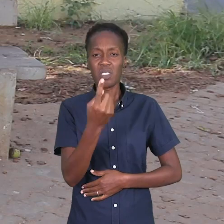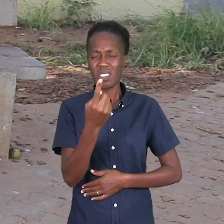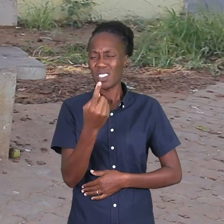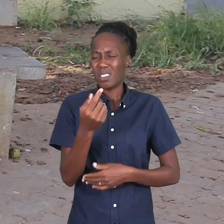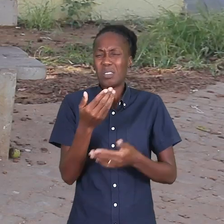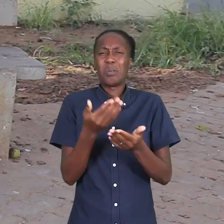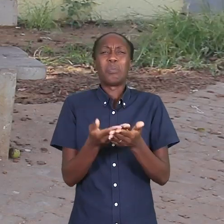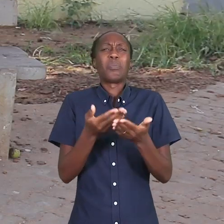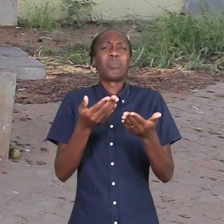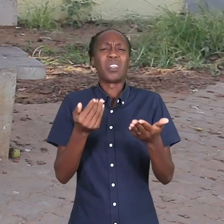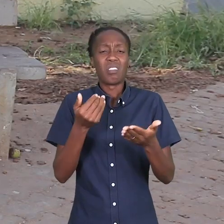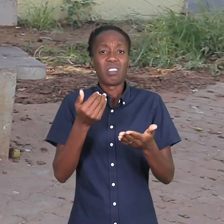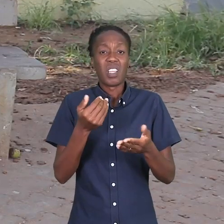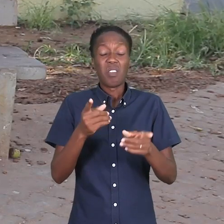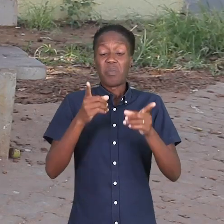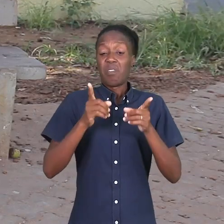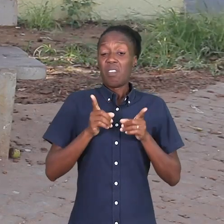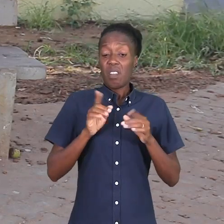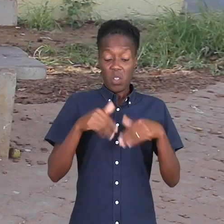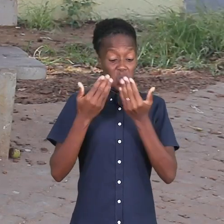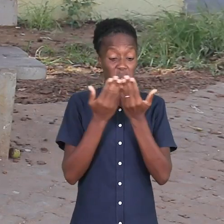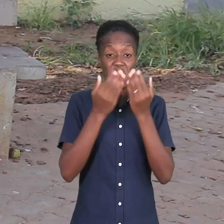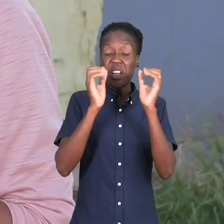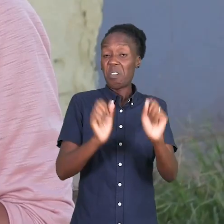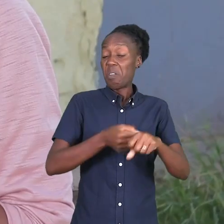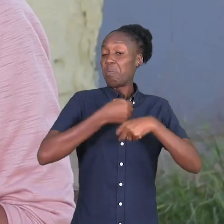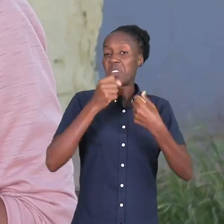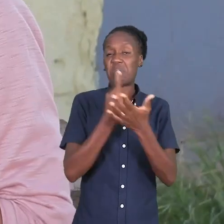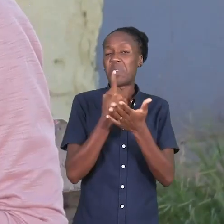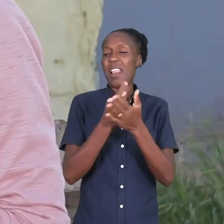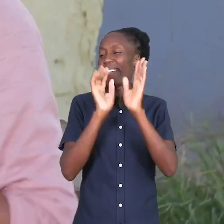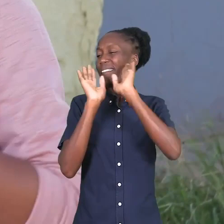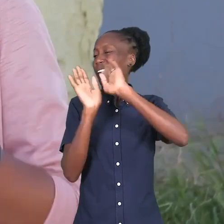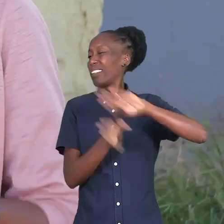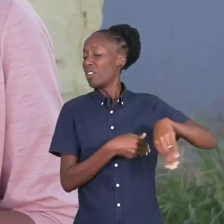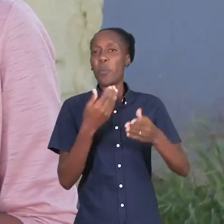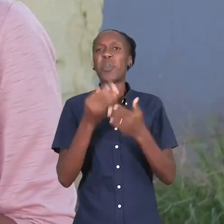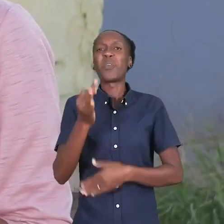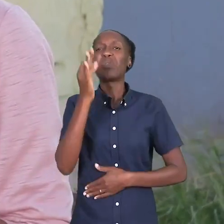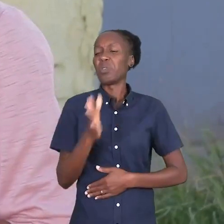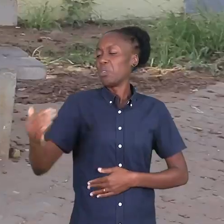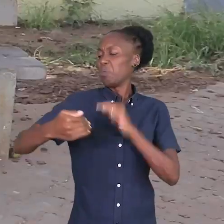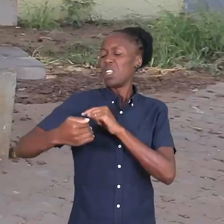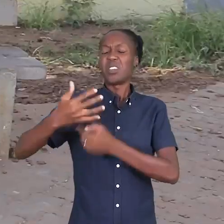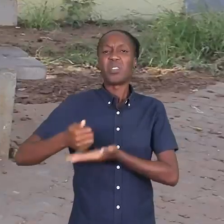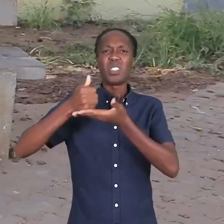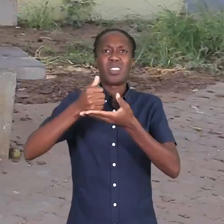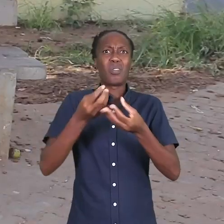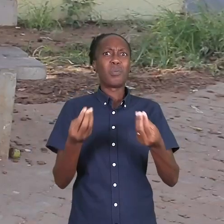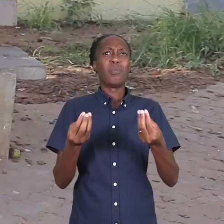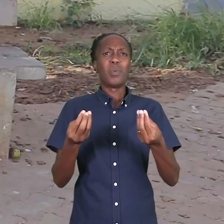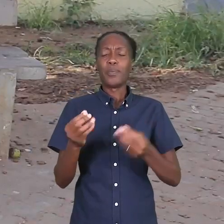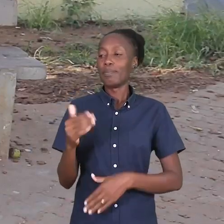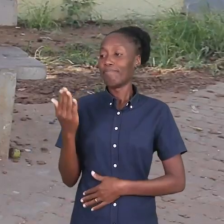podemos ouvir frases como esta. De onde é que vem esta forma de pensar de que meninas, não é tão importante que elas estudem porque o marido vai